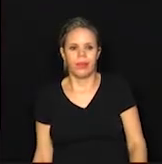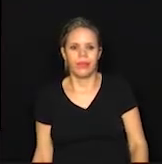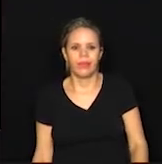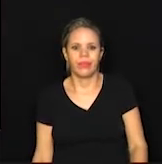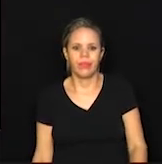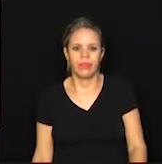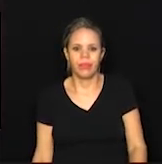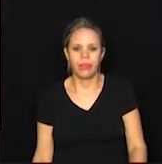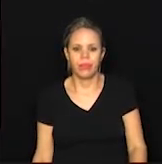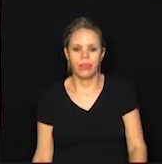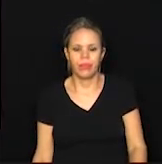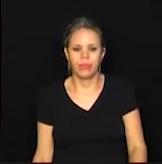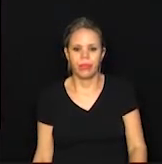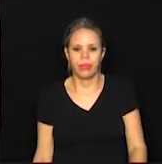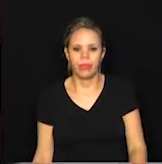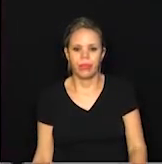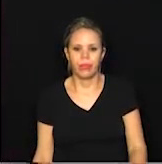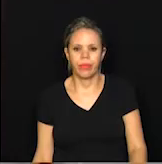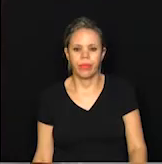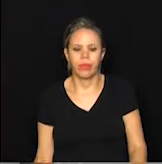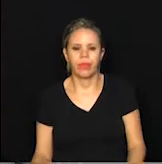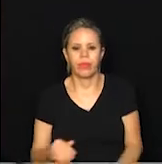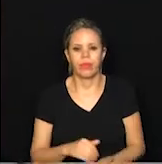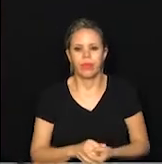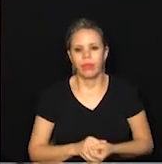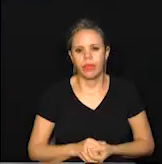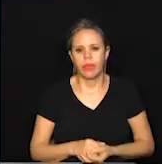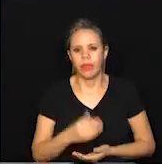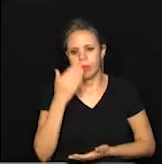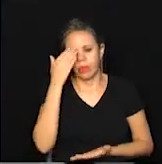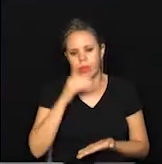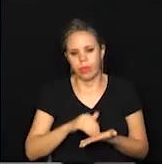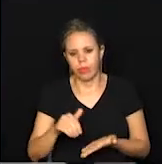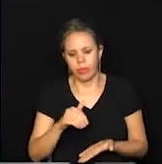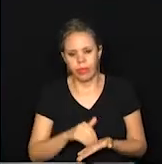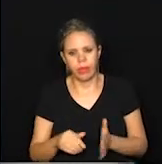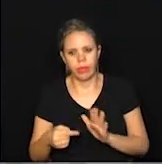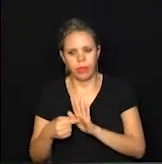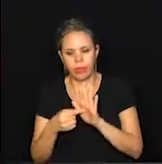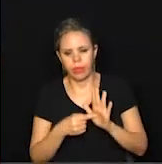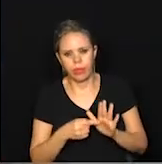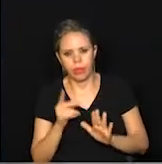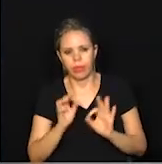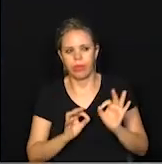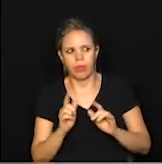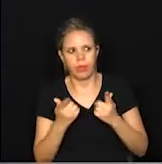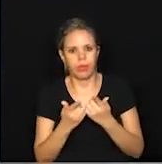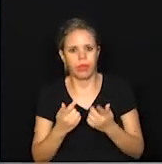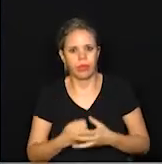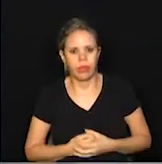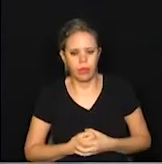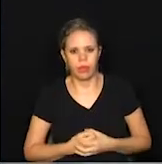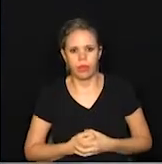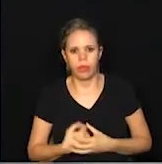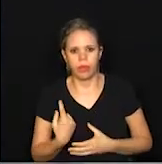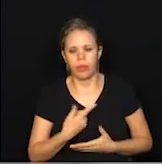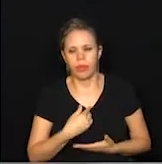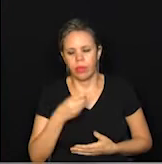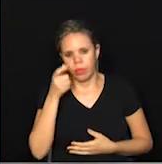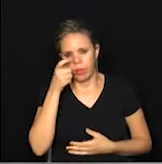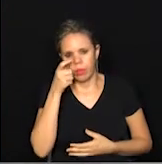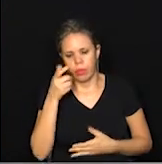Obrigado, secretário Fernando Vanin. Fez a exposição do plano de gestão. Nós vamos, então,